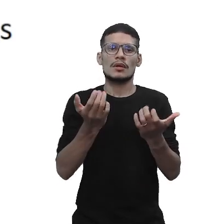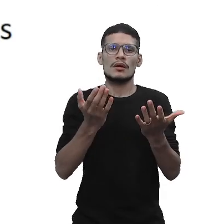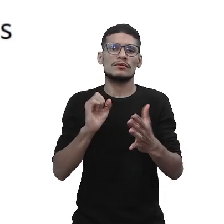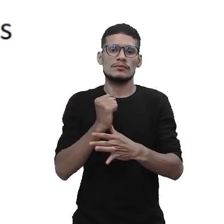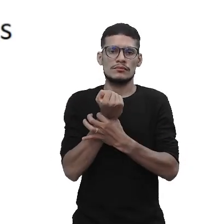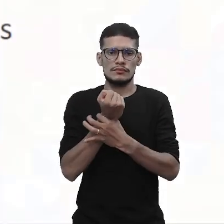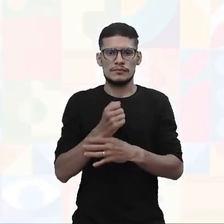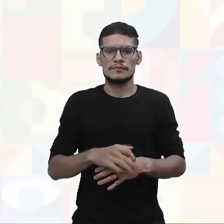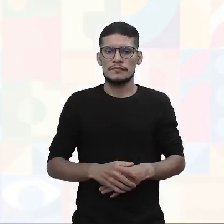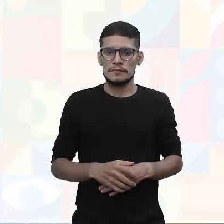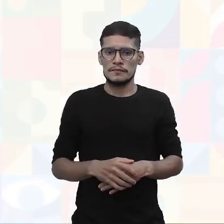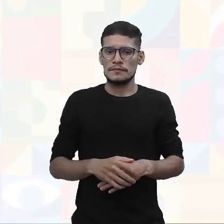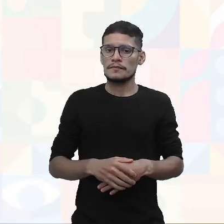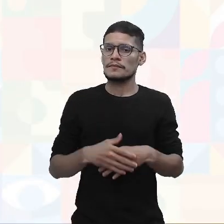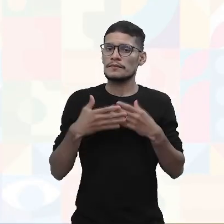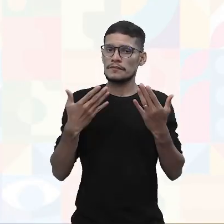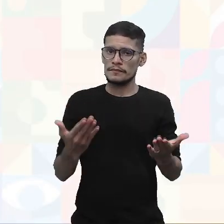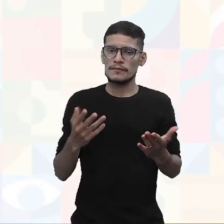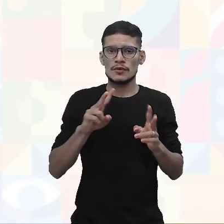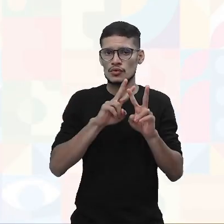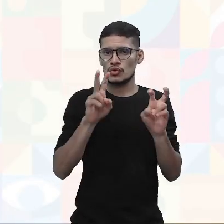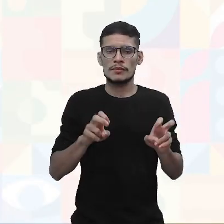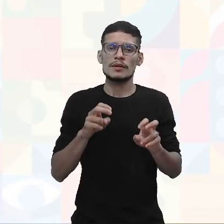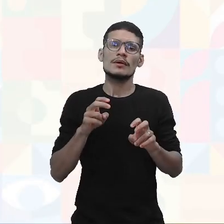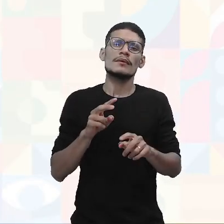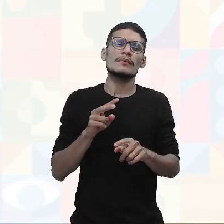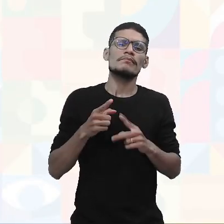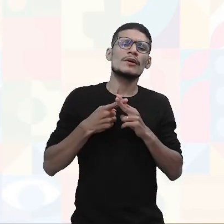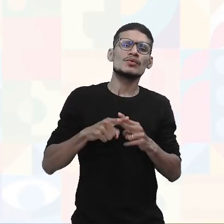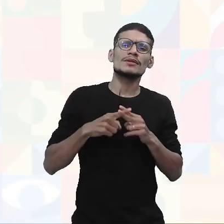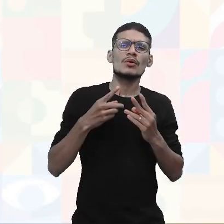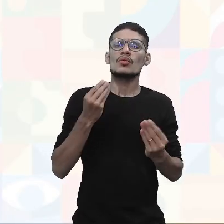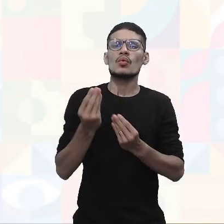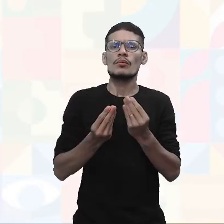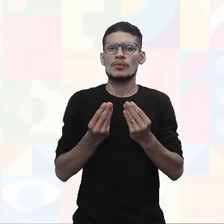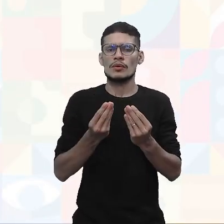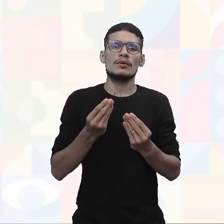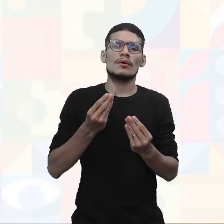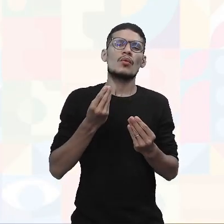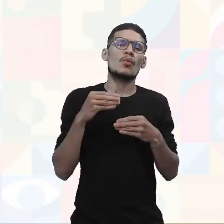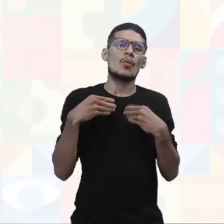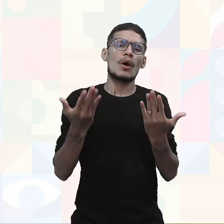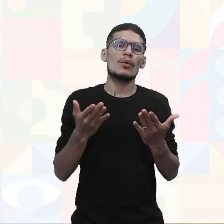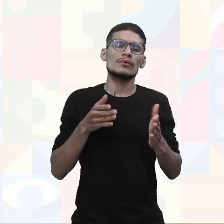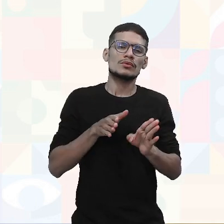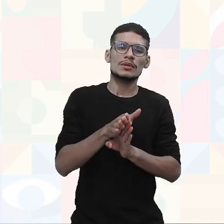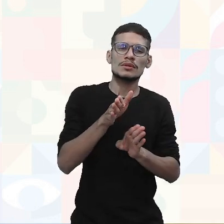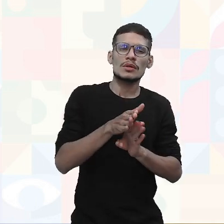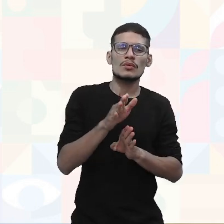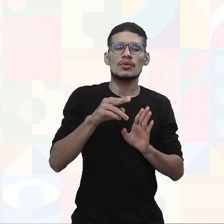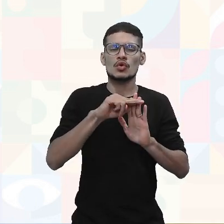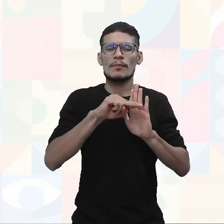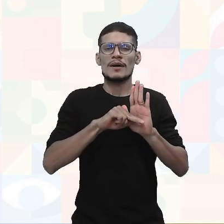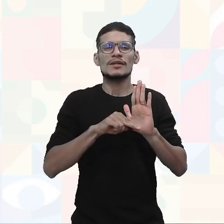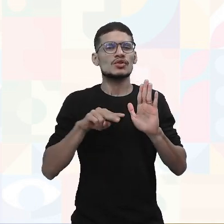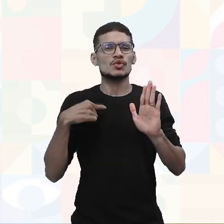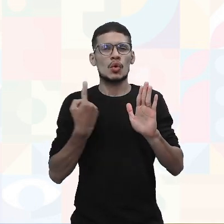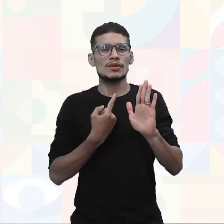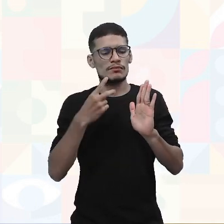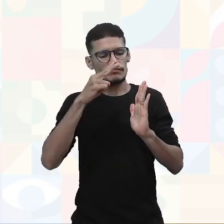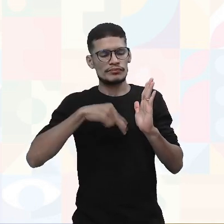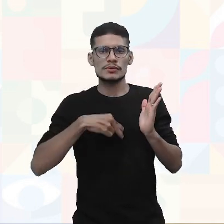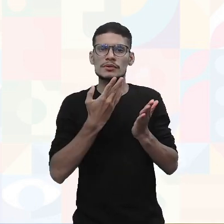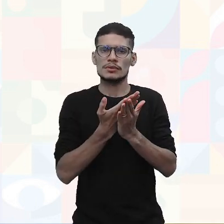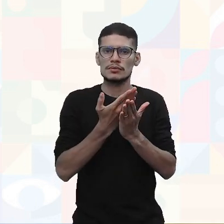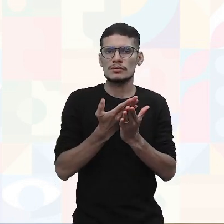segurança. Sobre a parte de manutenção, quais são essas principais orientações que a nossa norma aí que a gente está dando essa geral, a NR12,